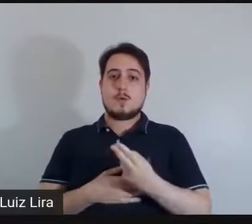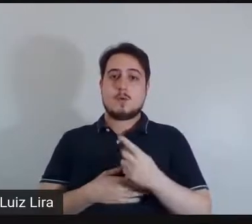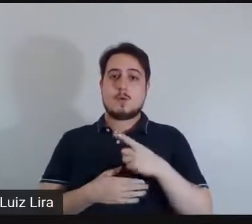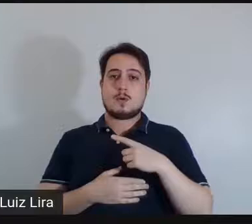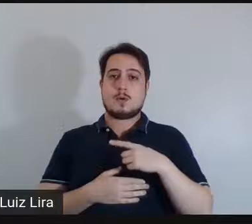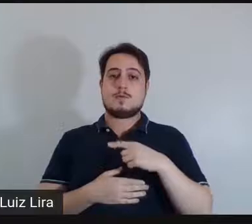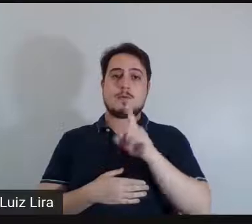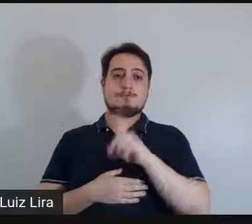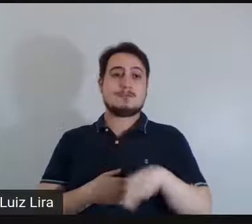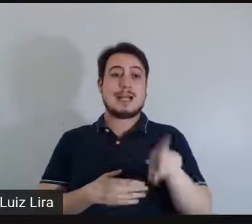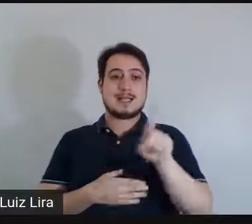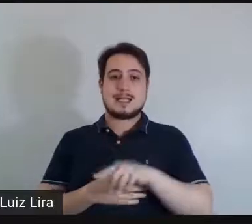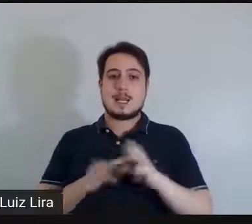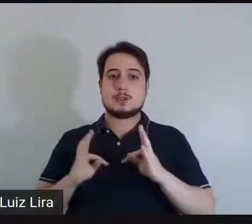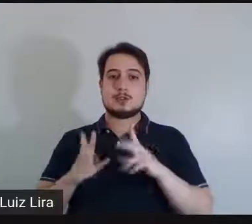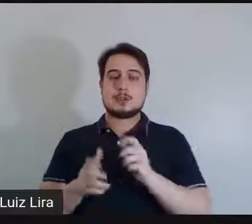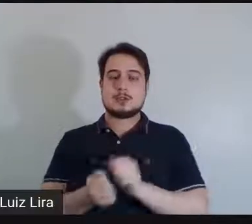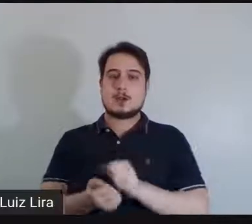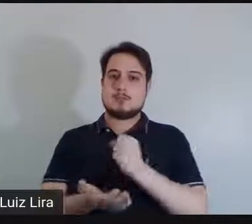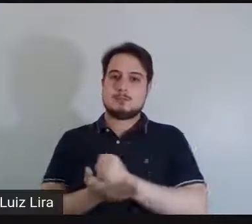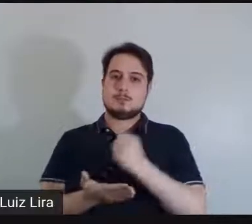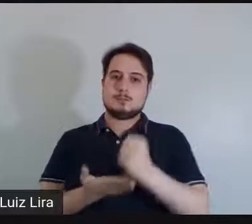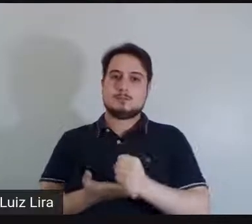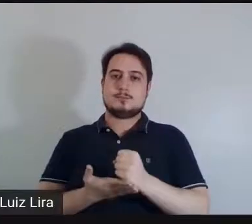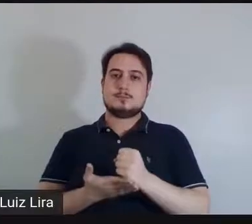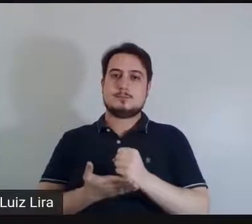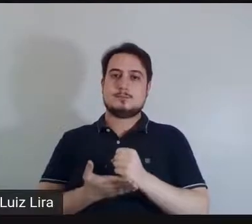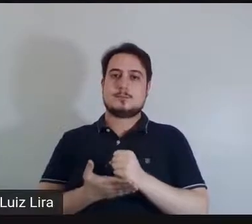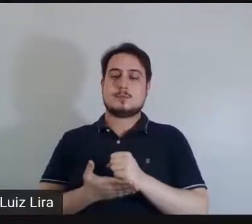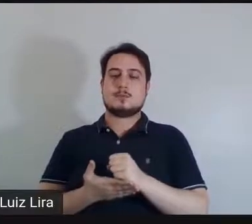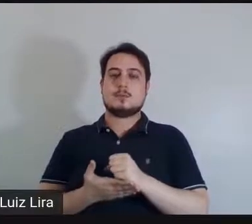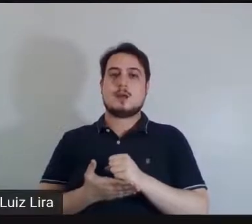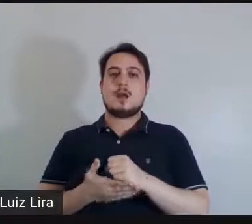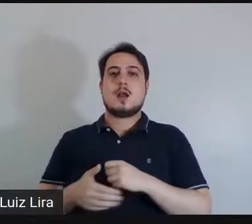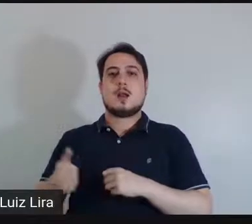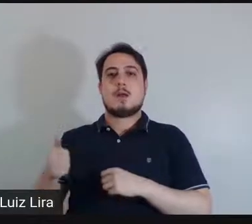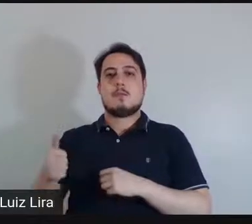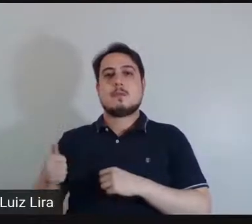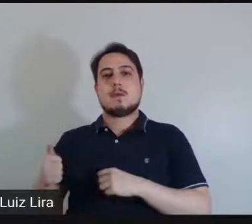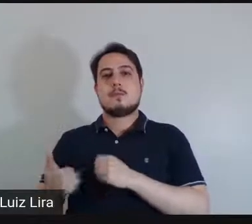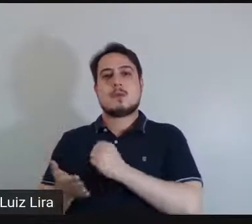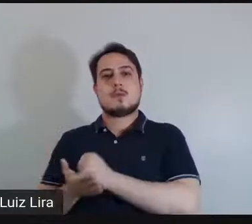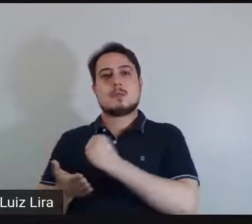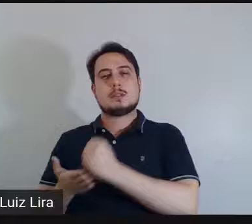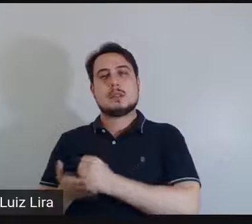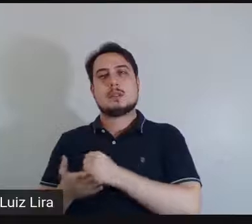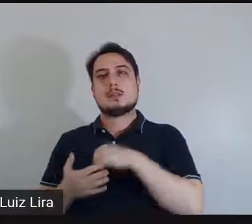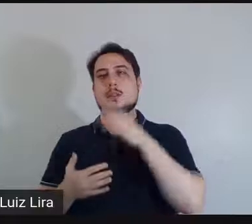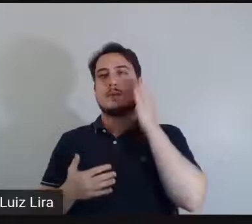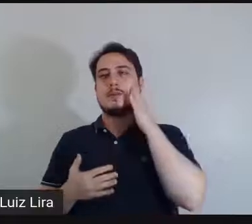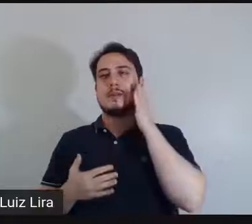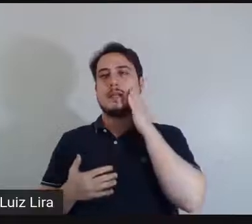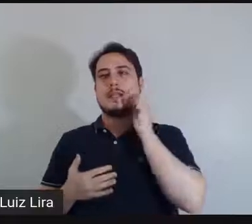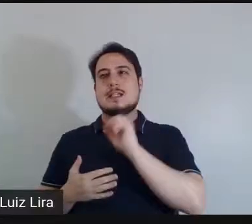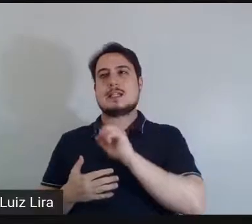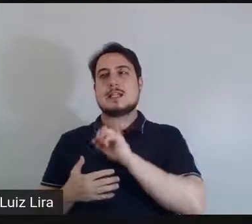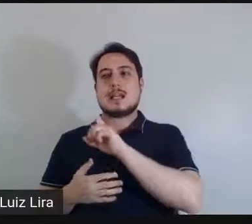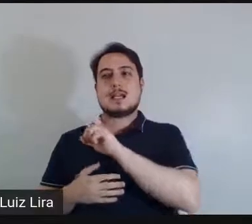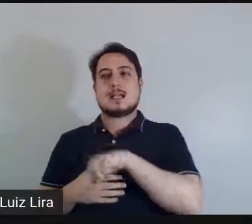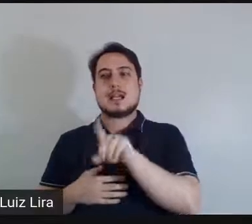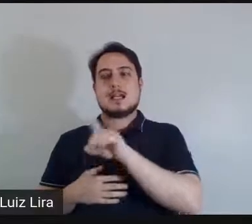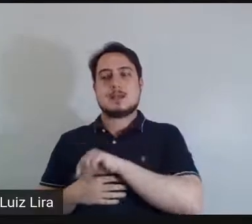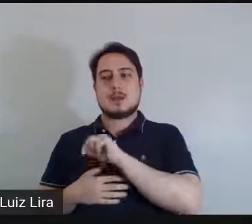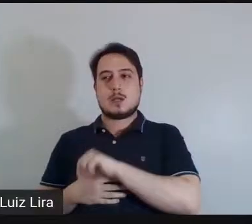do contrato de trabalho. O primeiro contrato administrativo que foi rescindido, que eu tomei conhecimento em